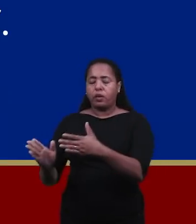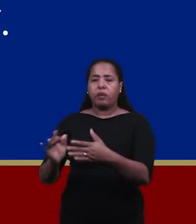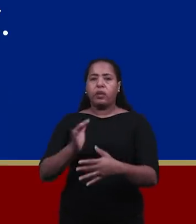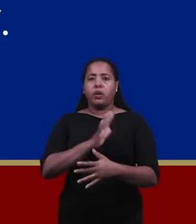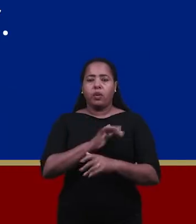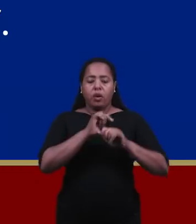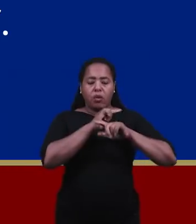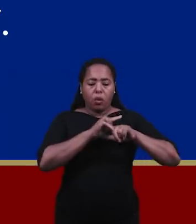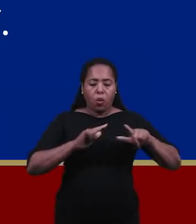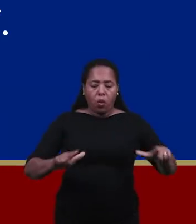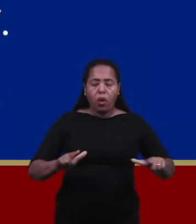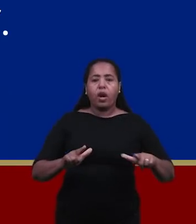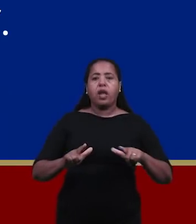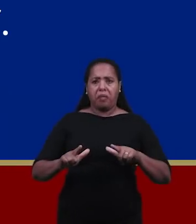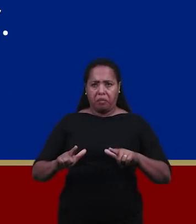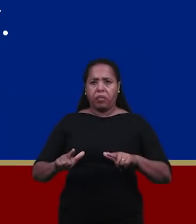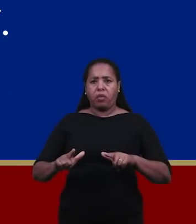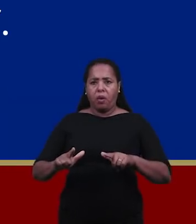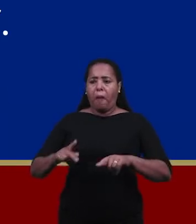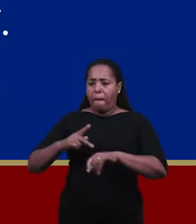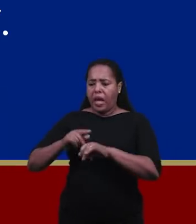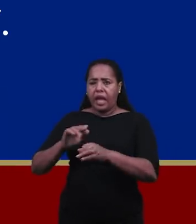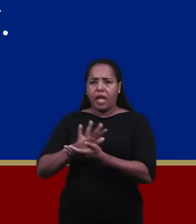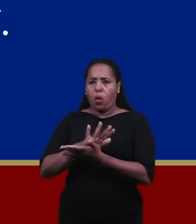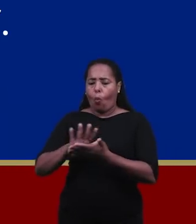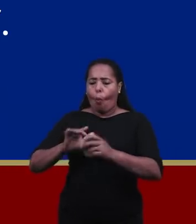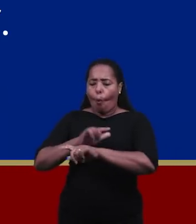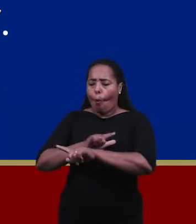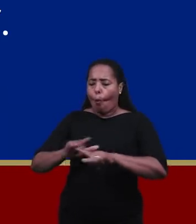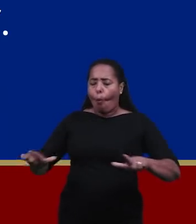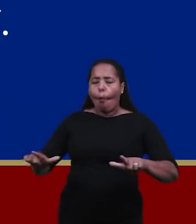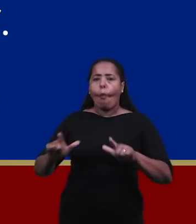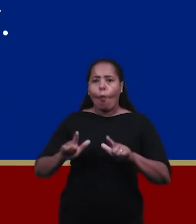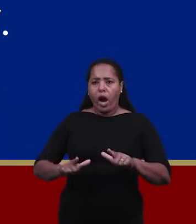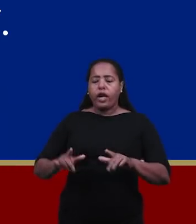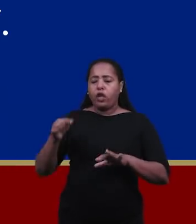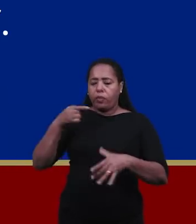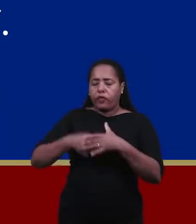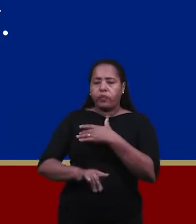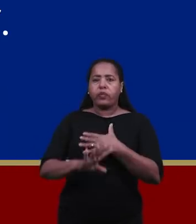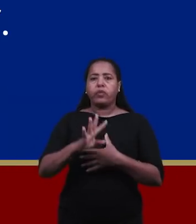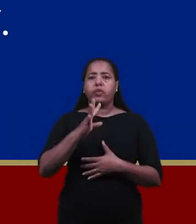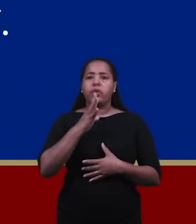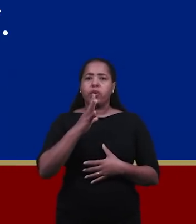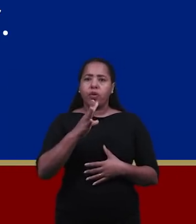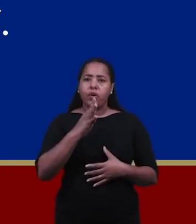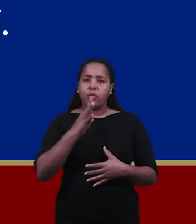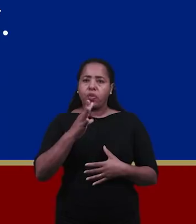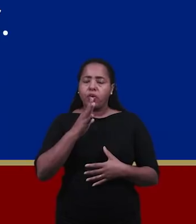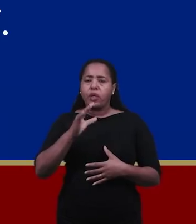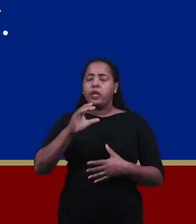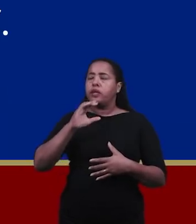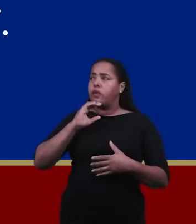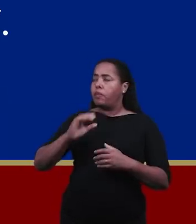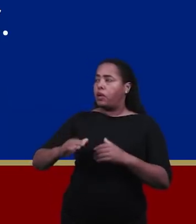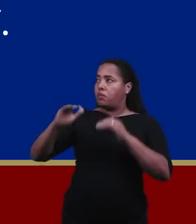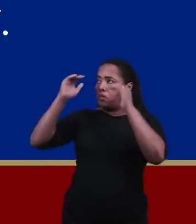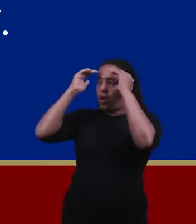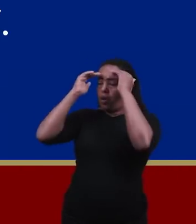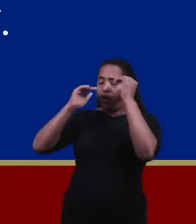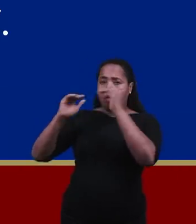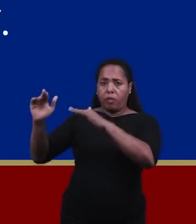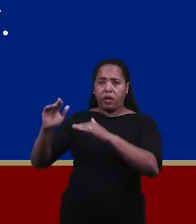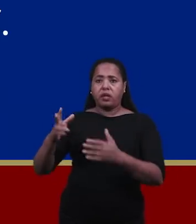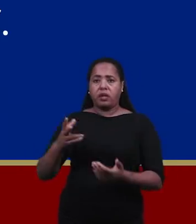nos fortalecendo e aprofundando em conhecimento e obediência, vivendo